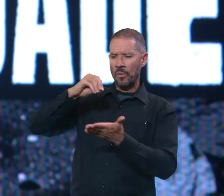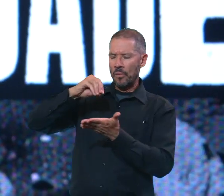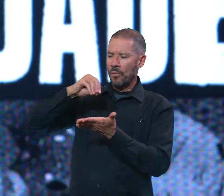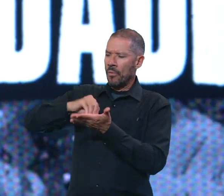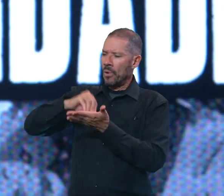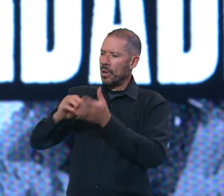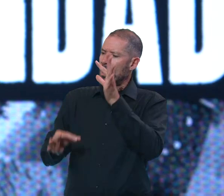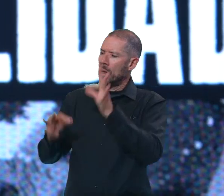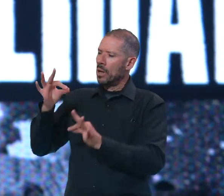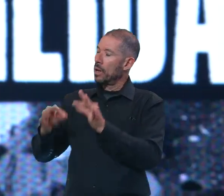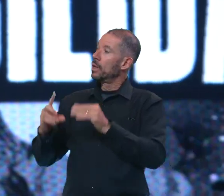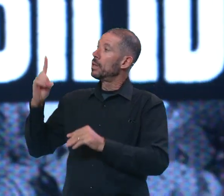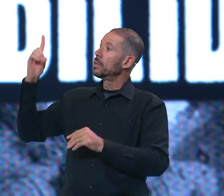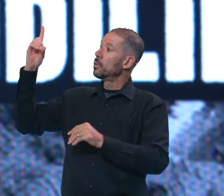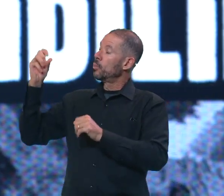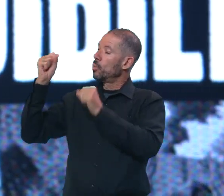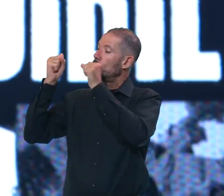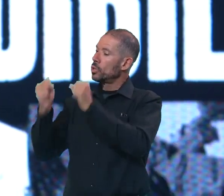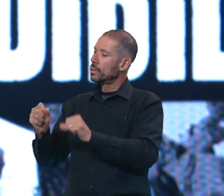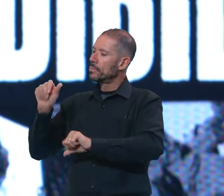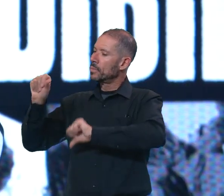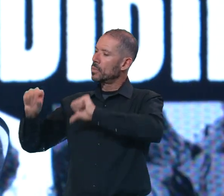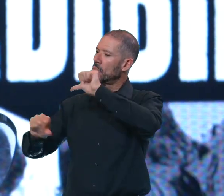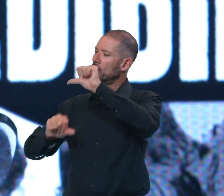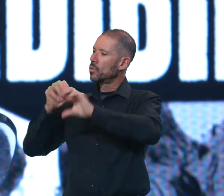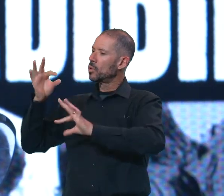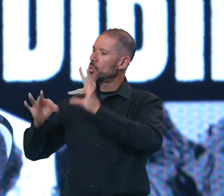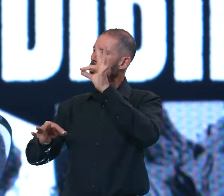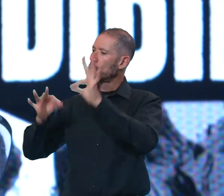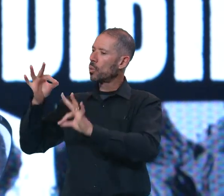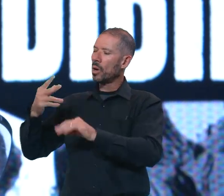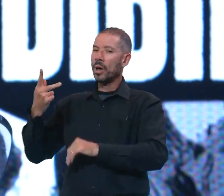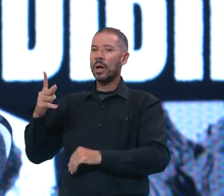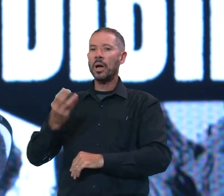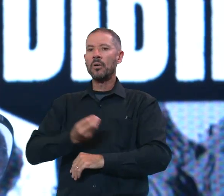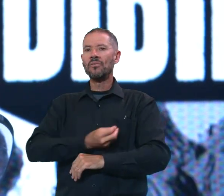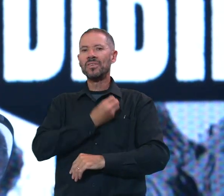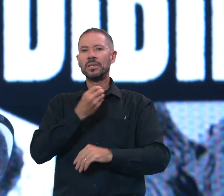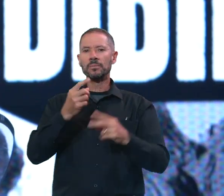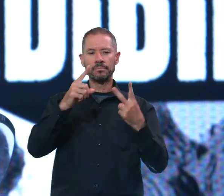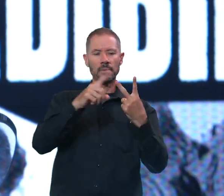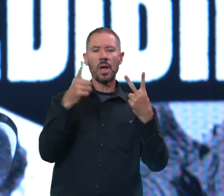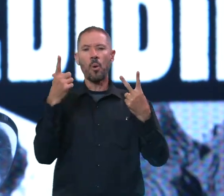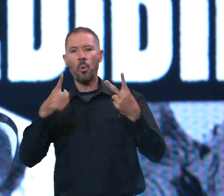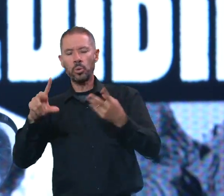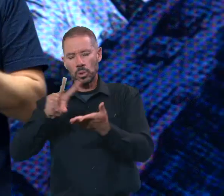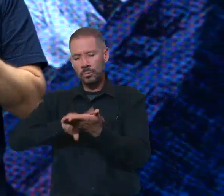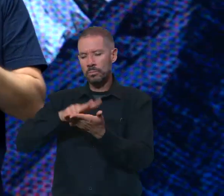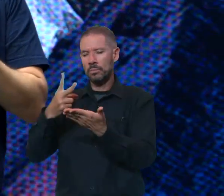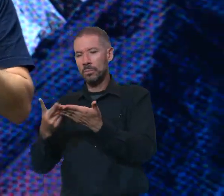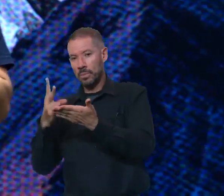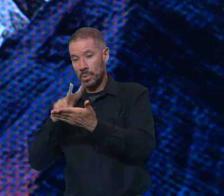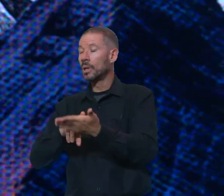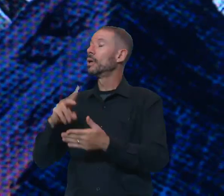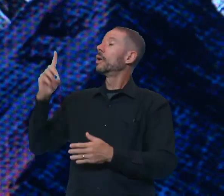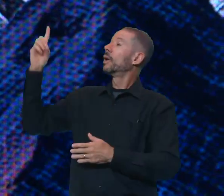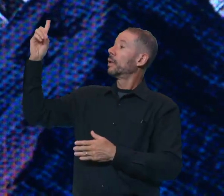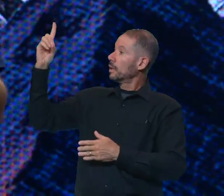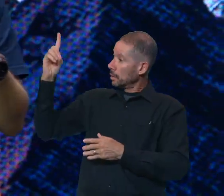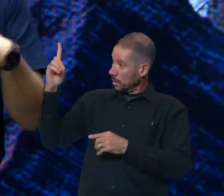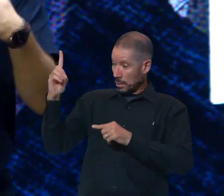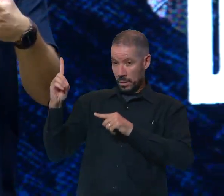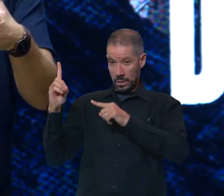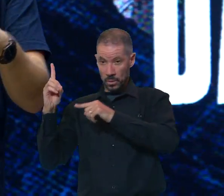injustiças, Deus podia transformar aquilo e julgar a causa dele. Mas na outra versão vai aparecer que ele